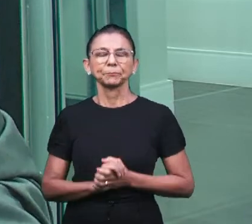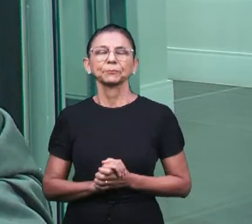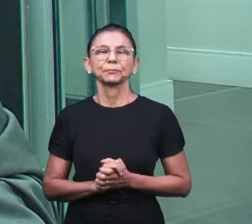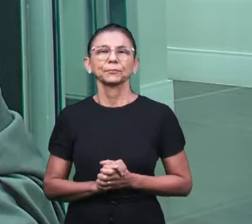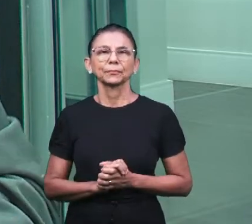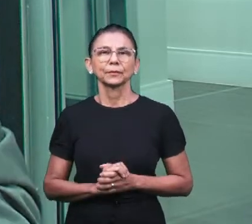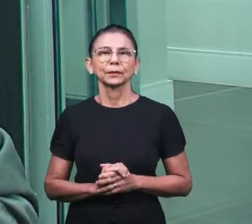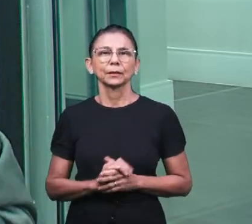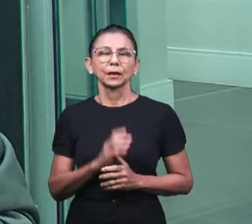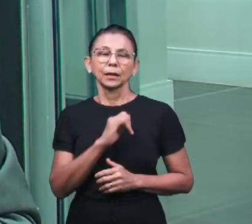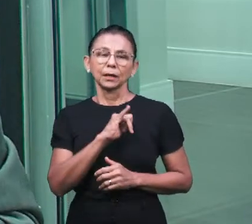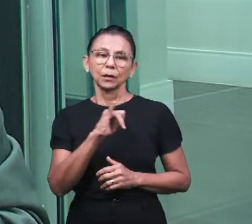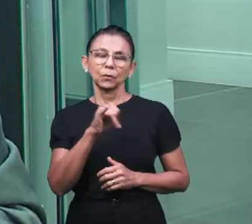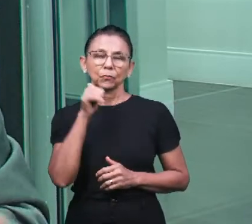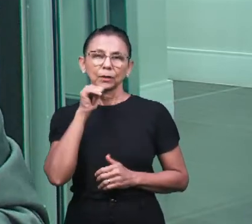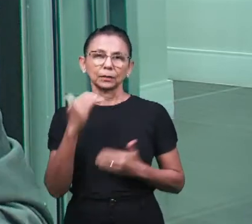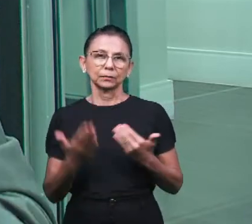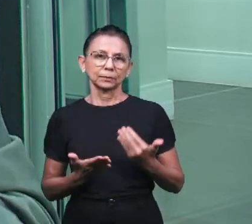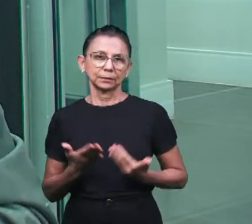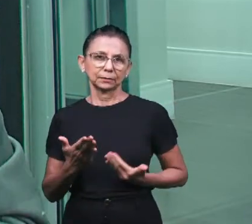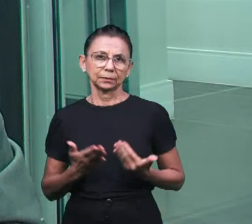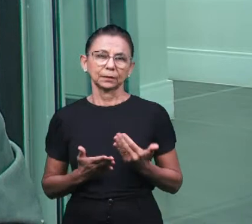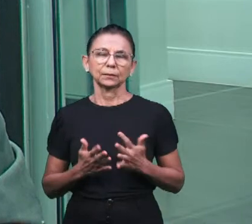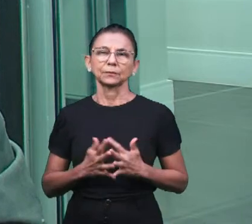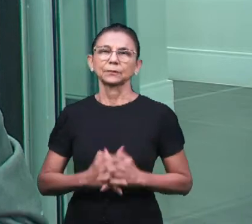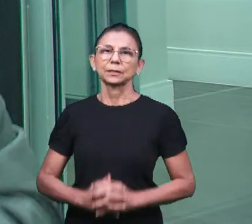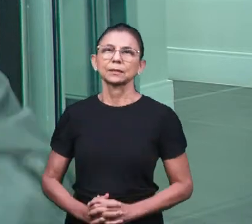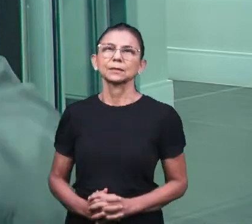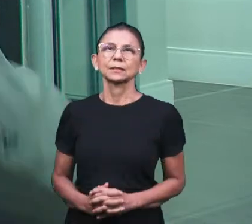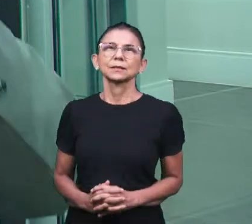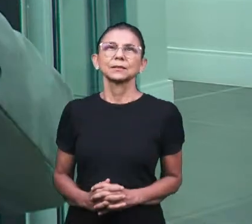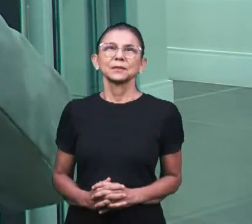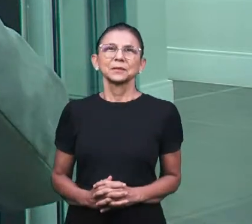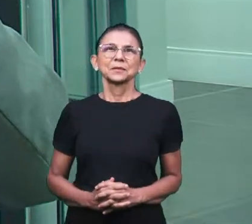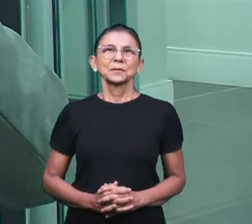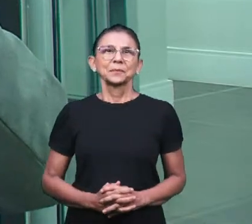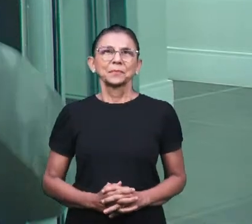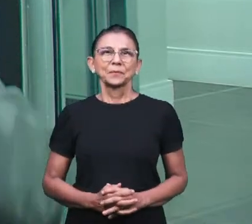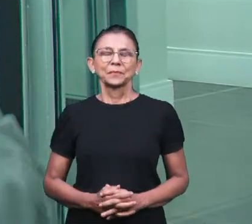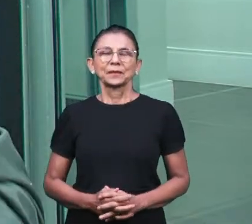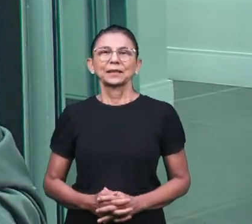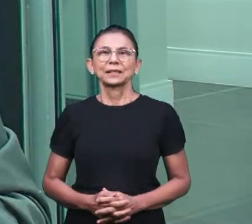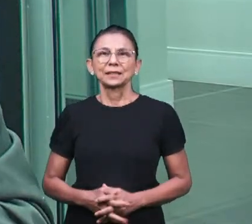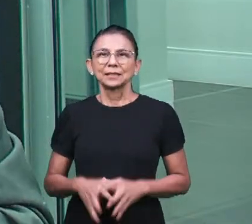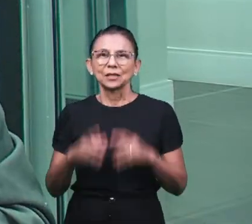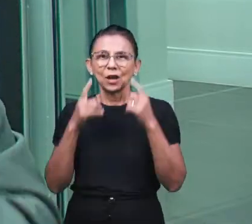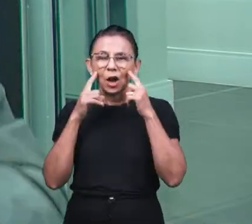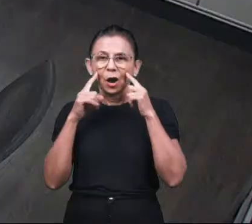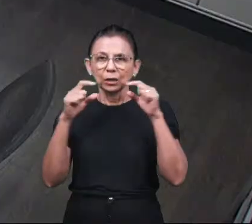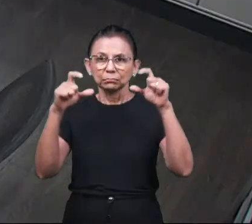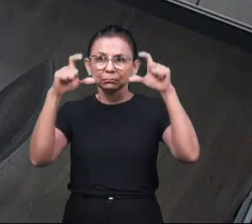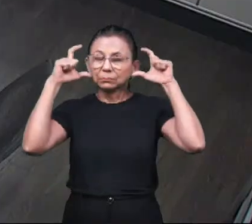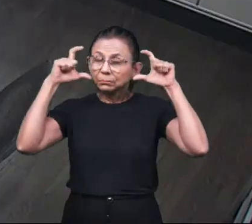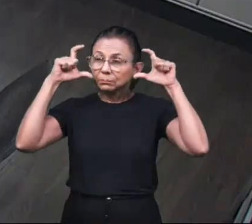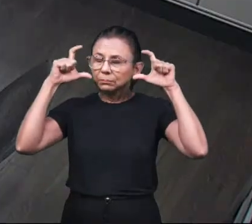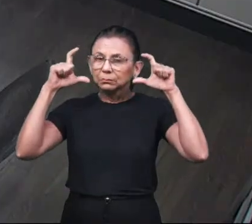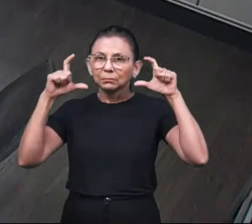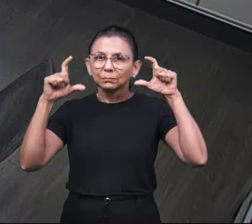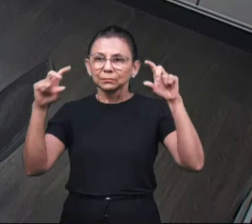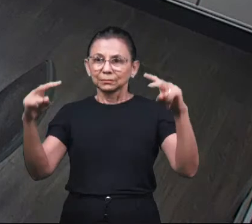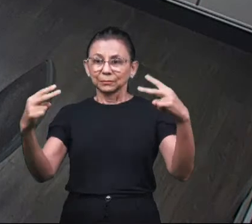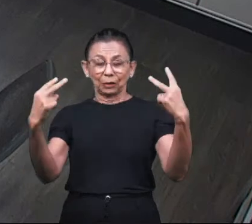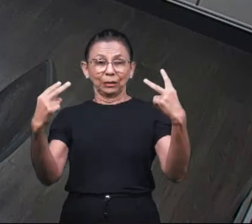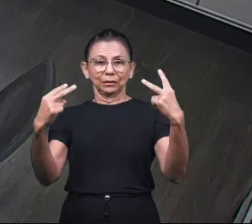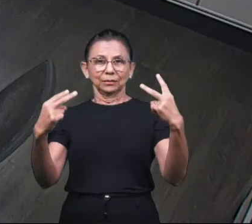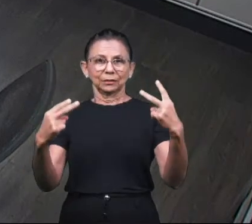Assim, qualquer coisa que acontecer errado na igreja, a culpa é de vocês. Elas olham com o olho desse tamanho, aí eu falo, por quê? Porque vocês